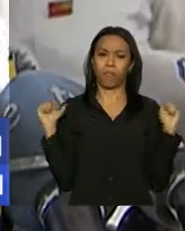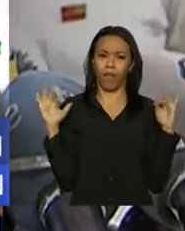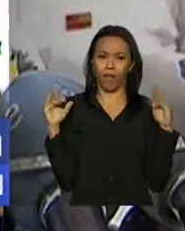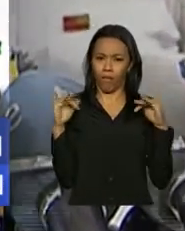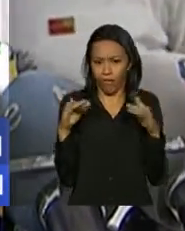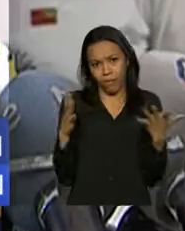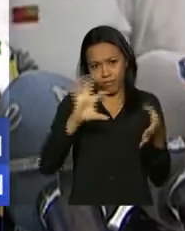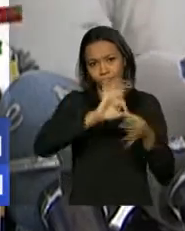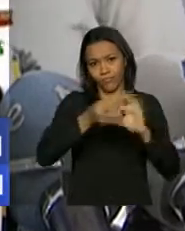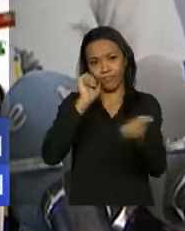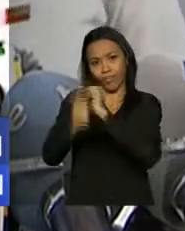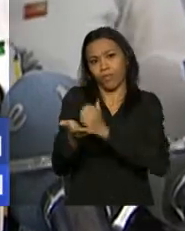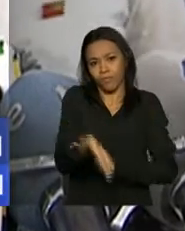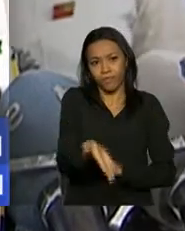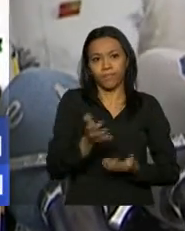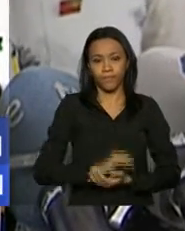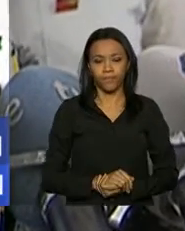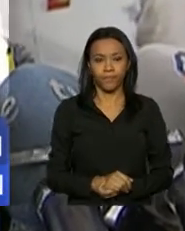Por razões óbvias.